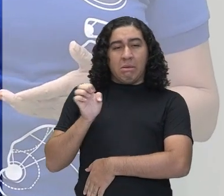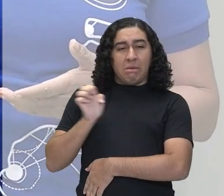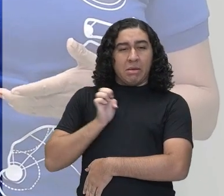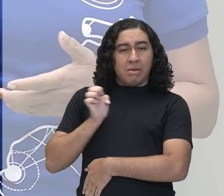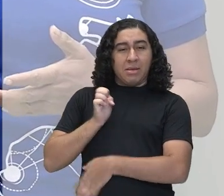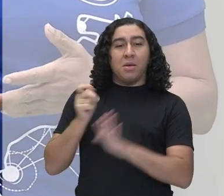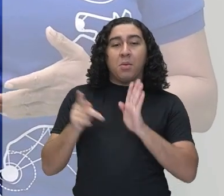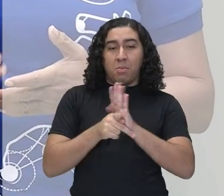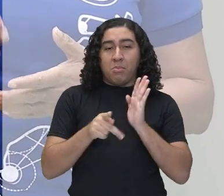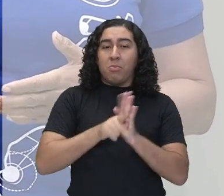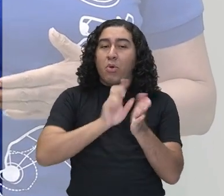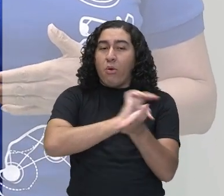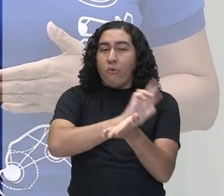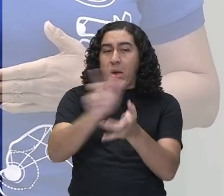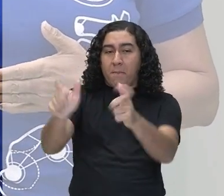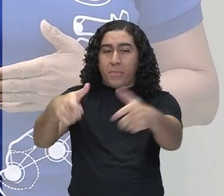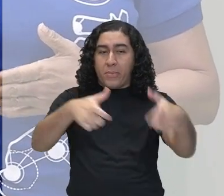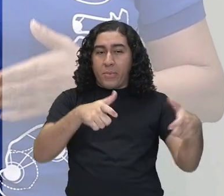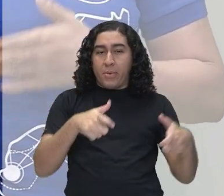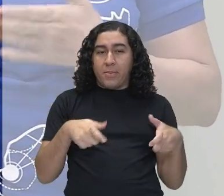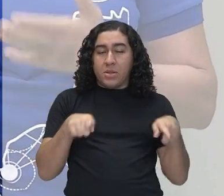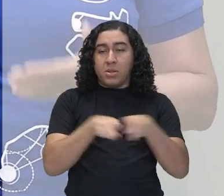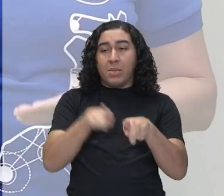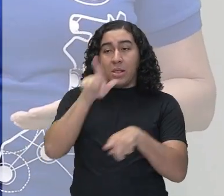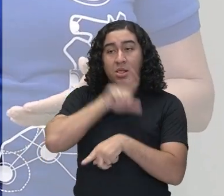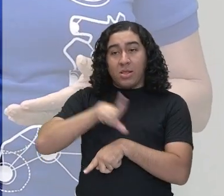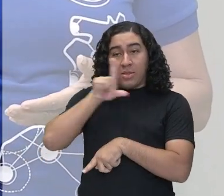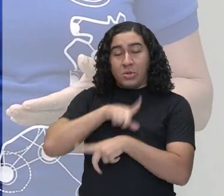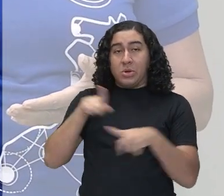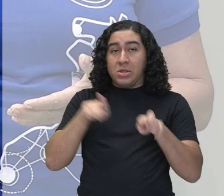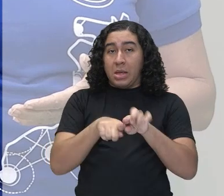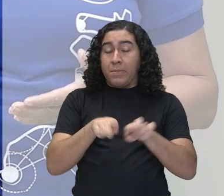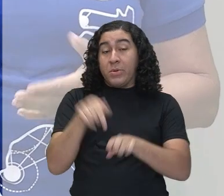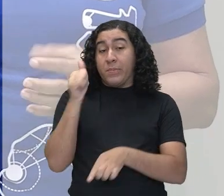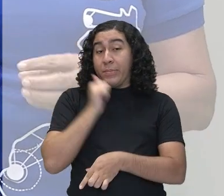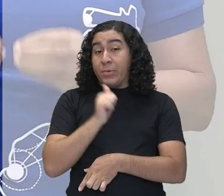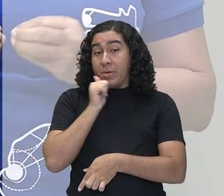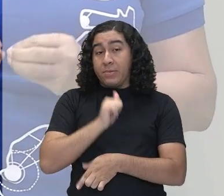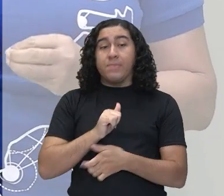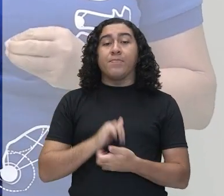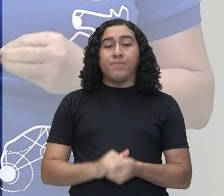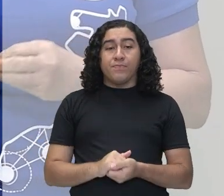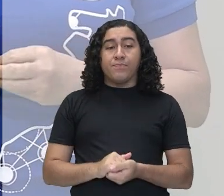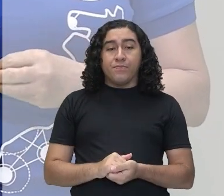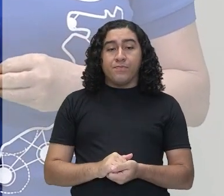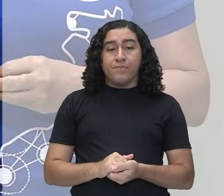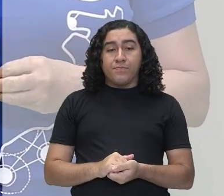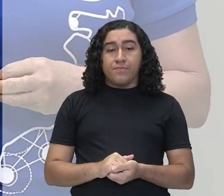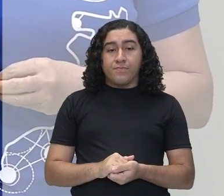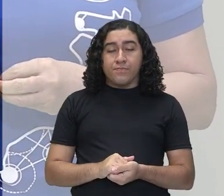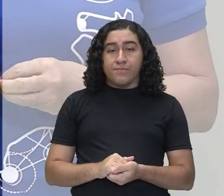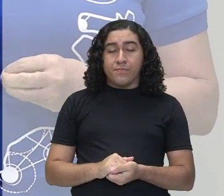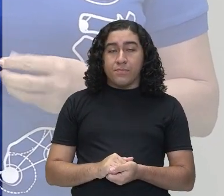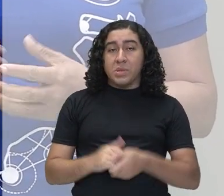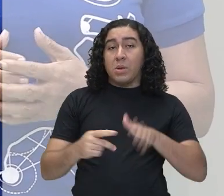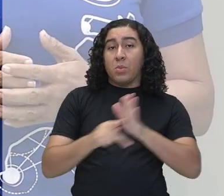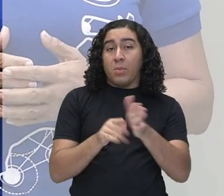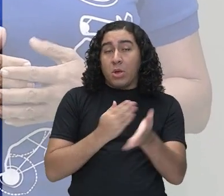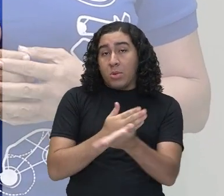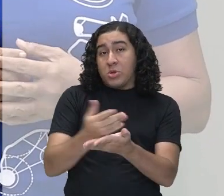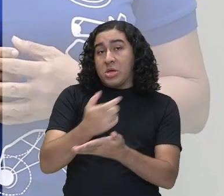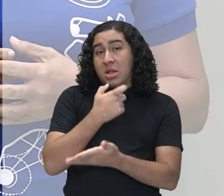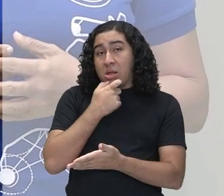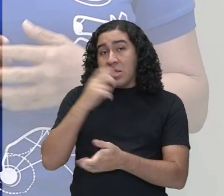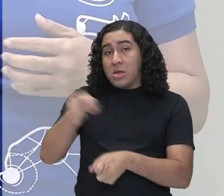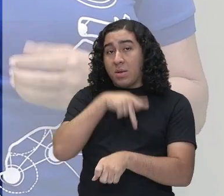das cortes, a literatura e as mulheres. Escandalizou a Inglaterra com